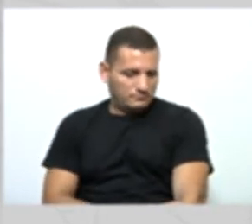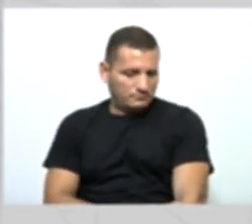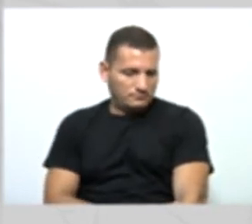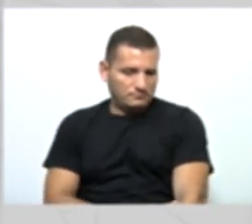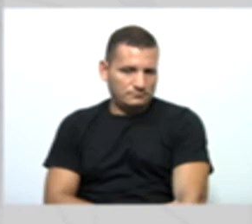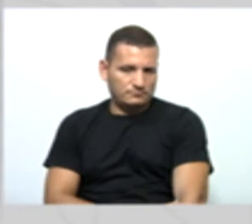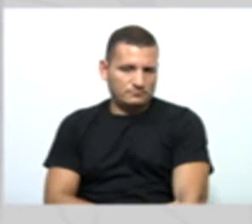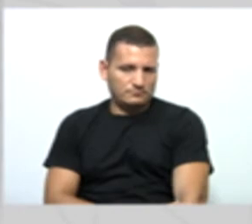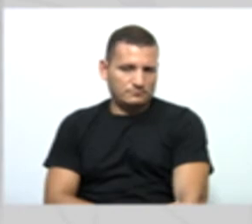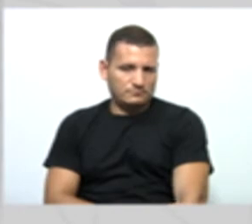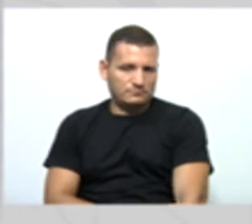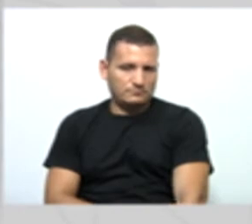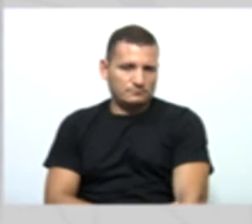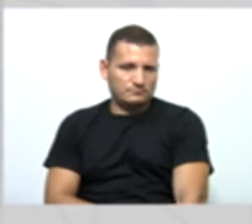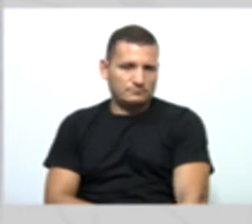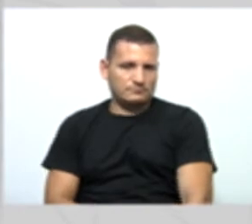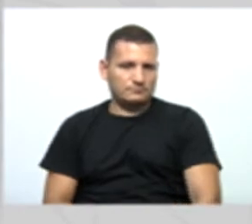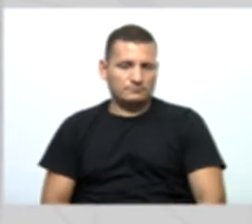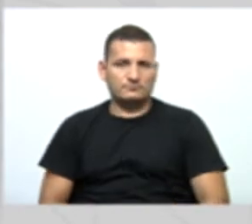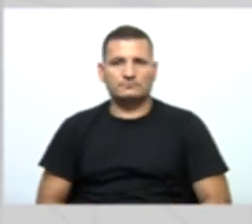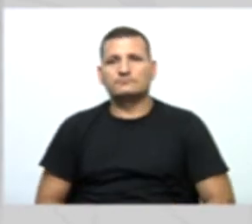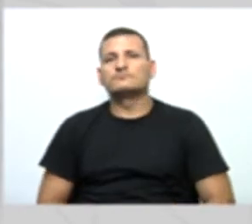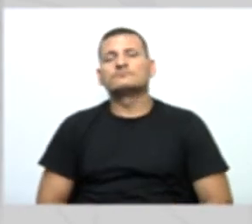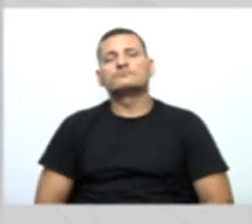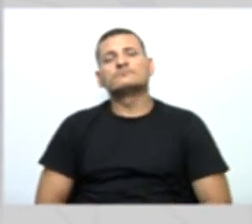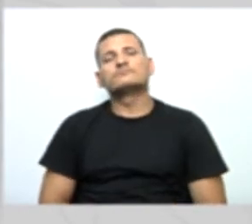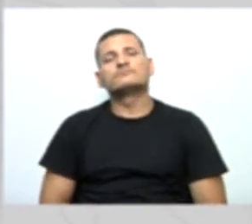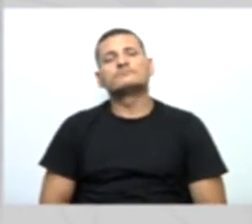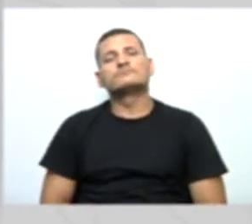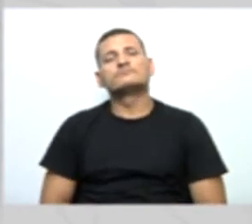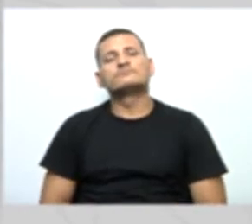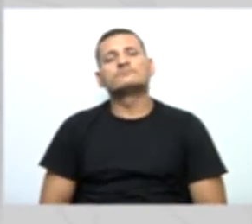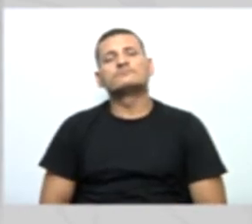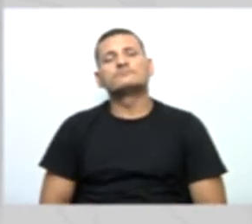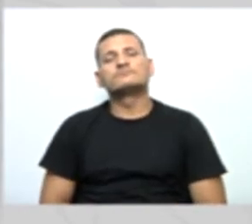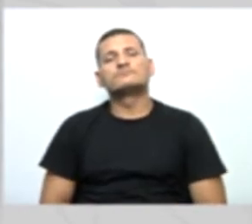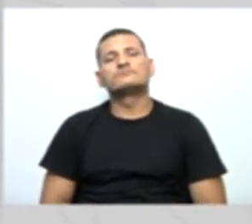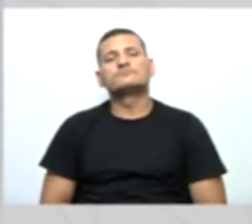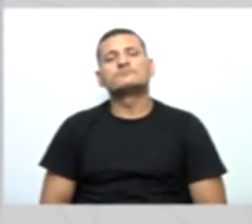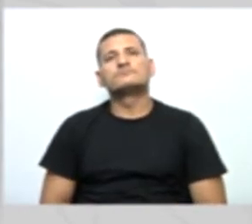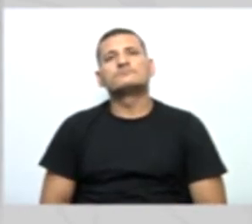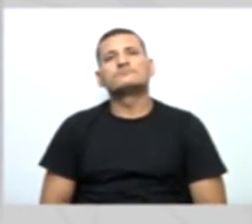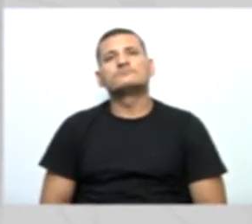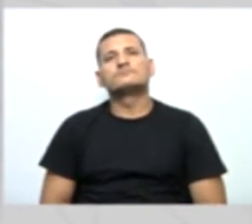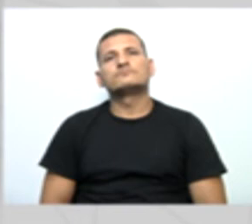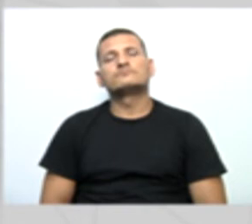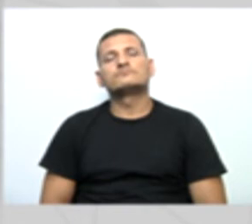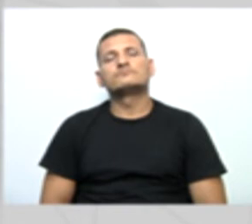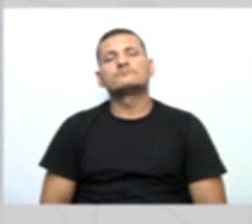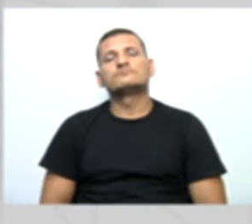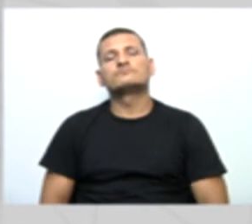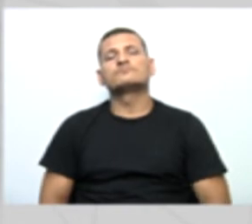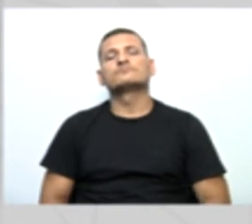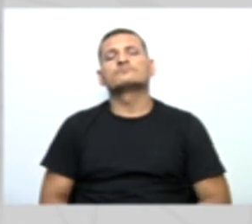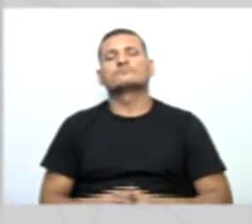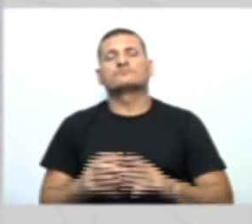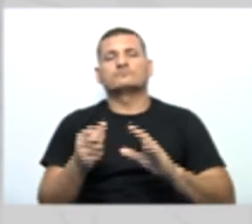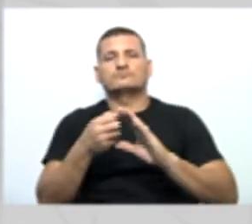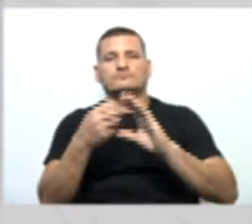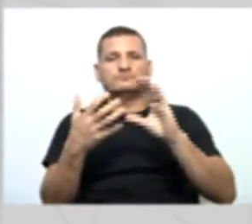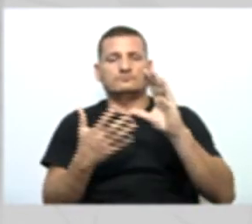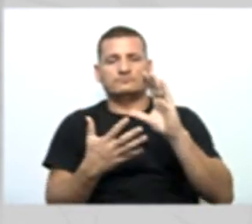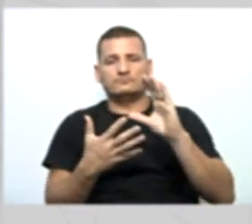Beleza, nós temos aqui o conceito de estado de objeto. Nada mais é do que as